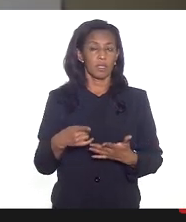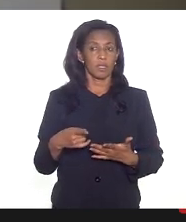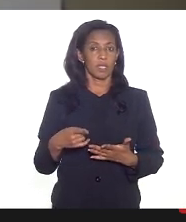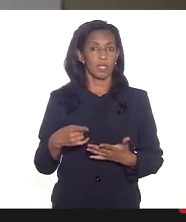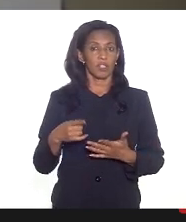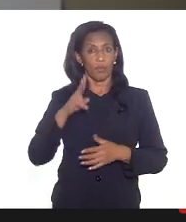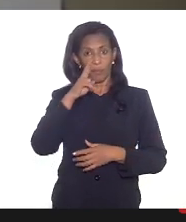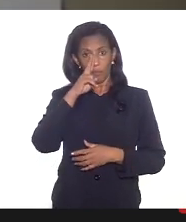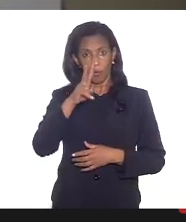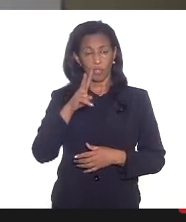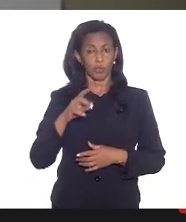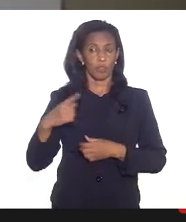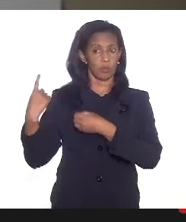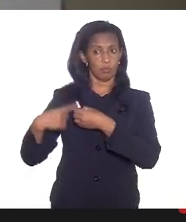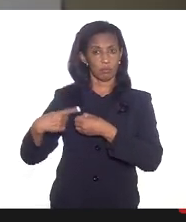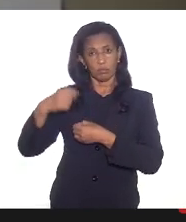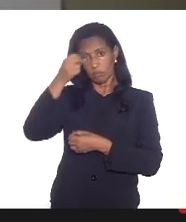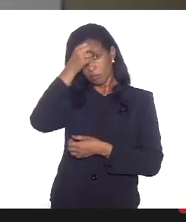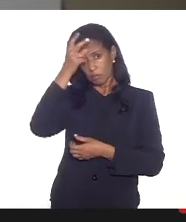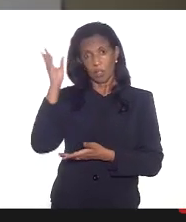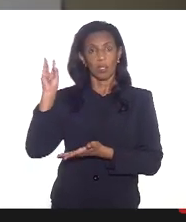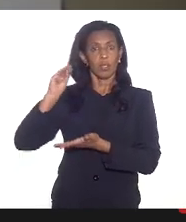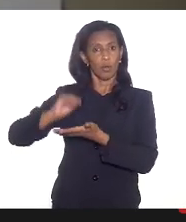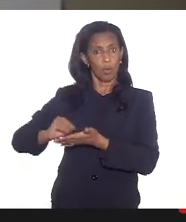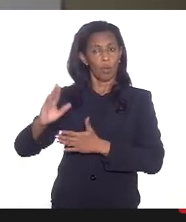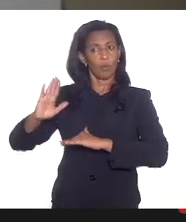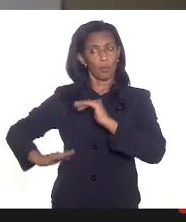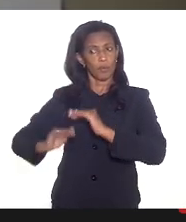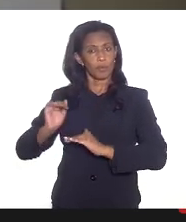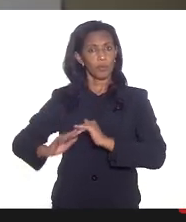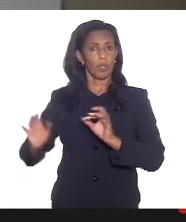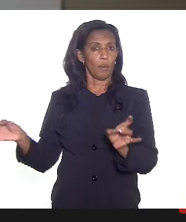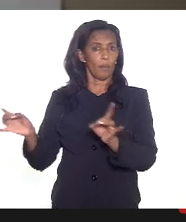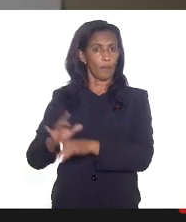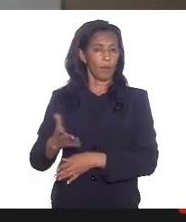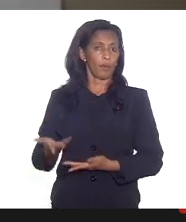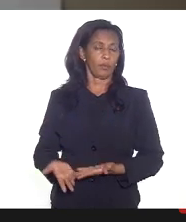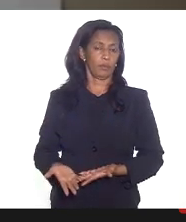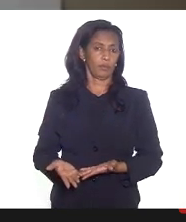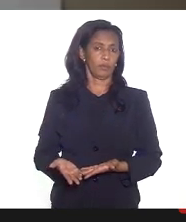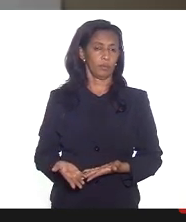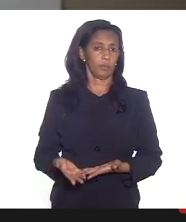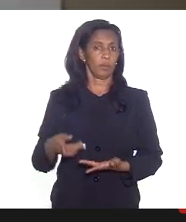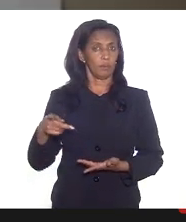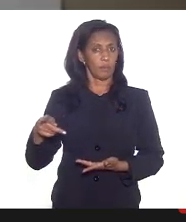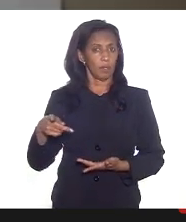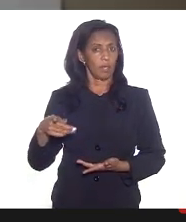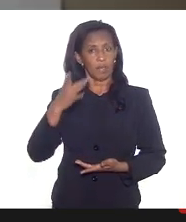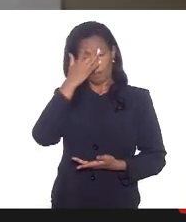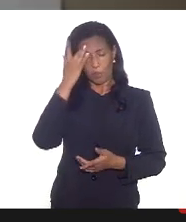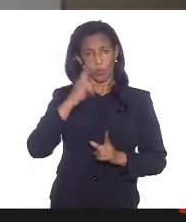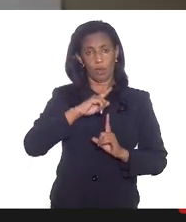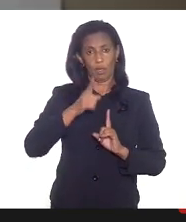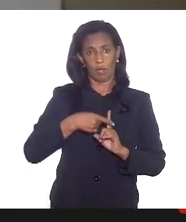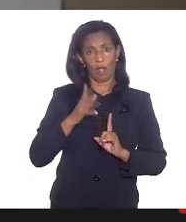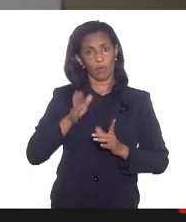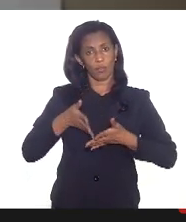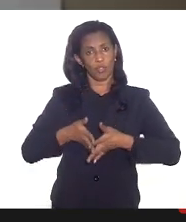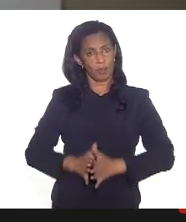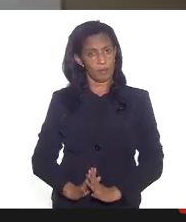recomendado fortemente aos municípios que colocam profissional à disposição para que a puérpera e a gestante